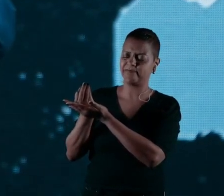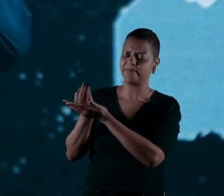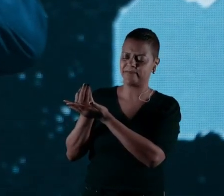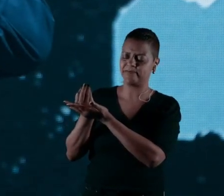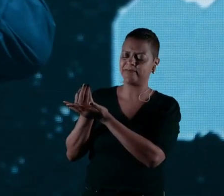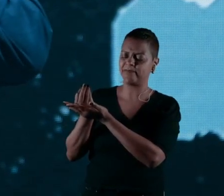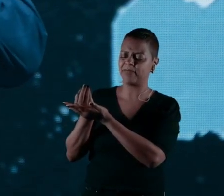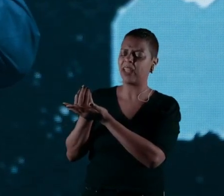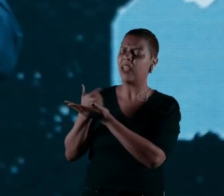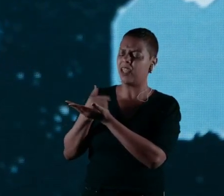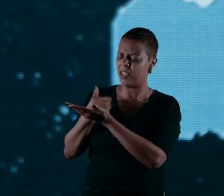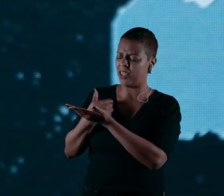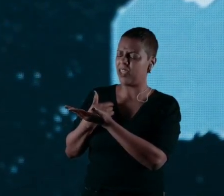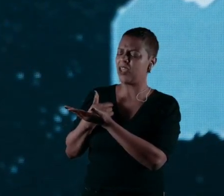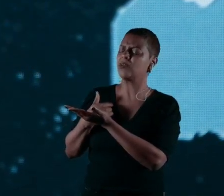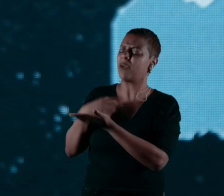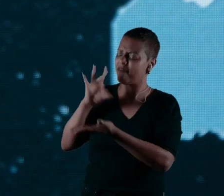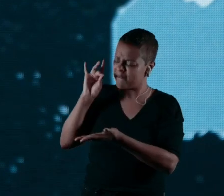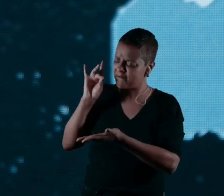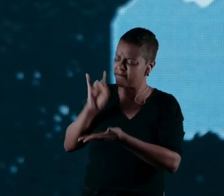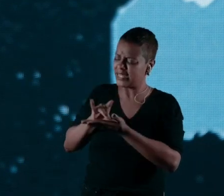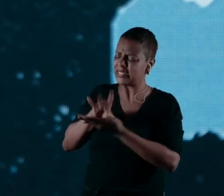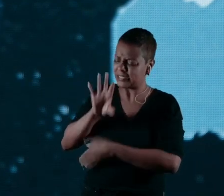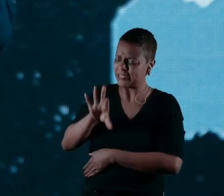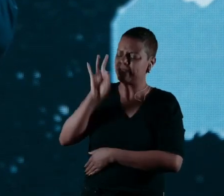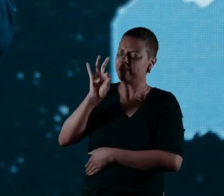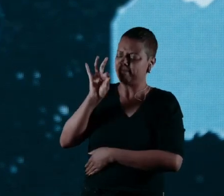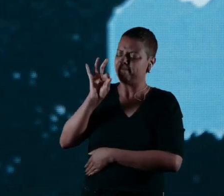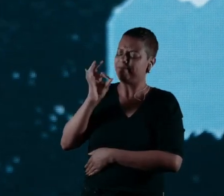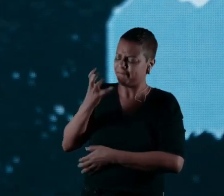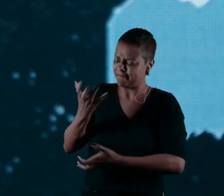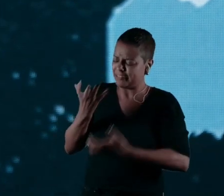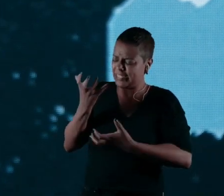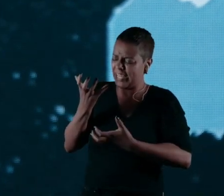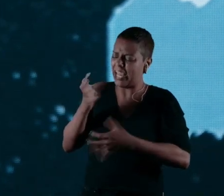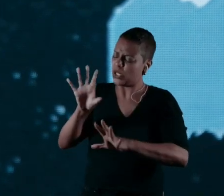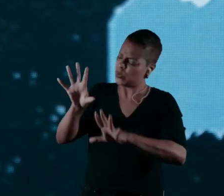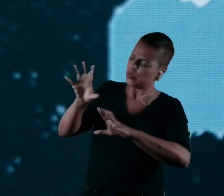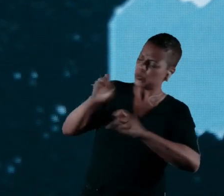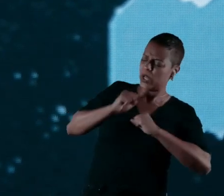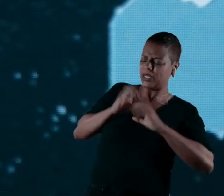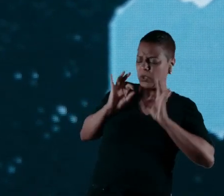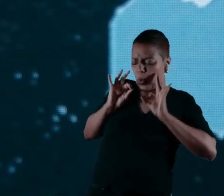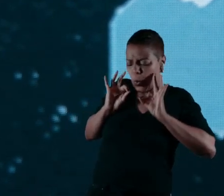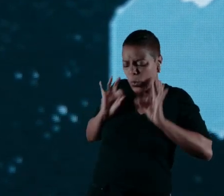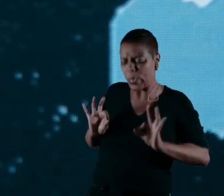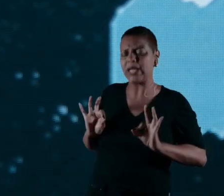Eu quero viver na verdade. Eu quero abraçar a honestidade.